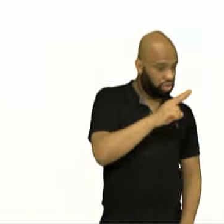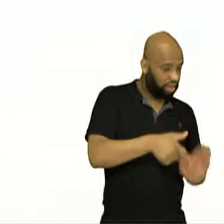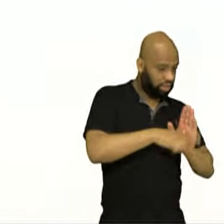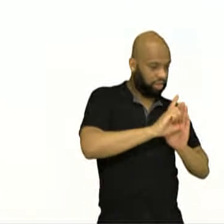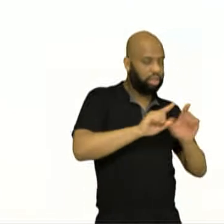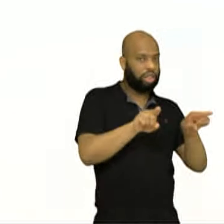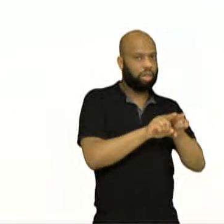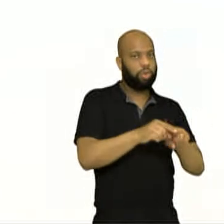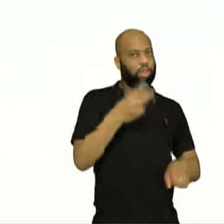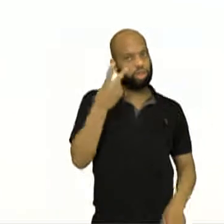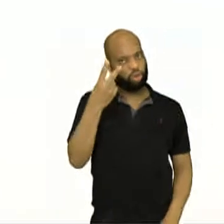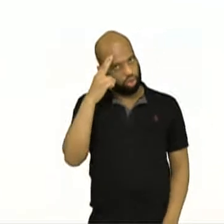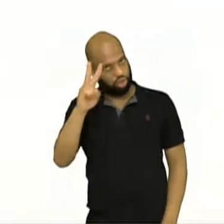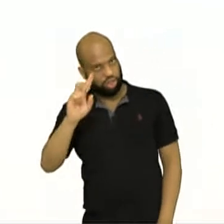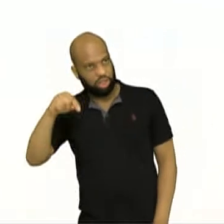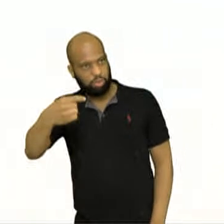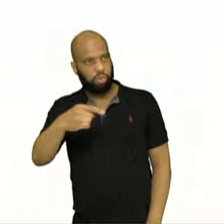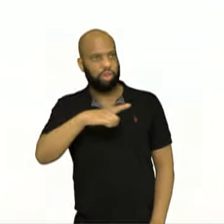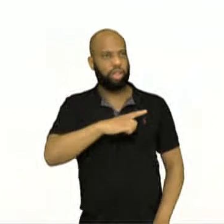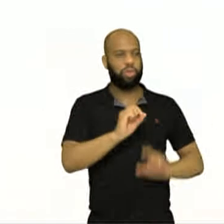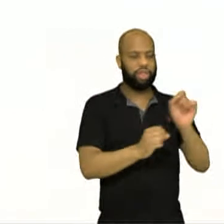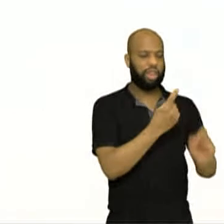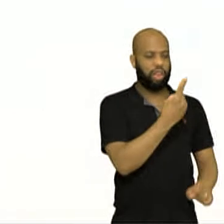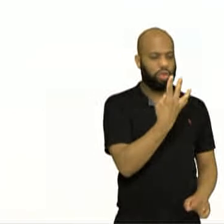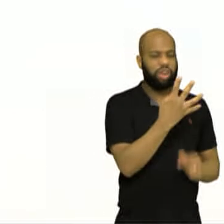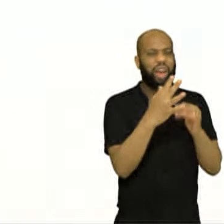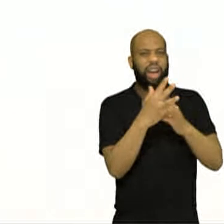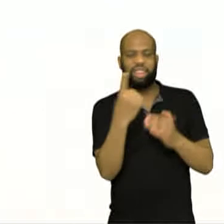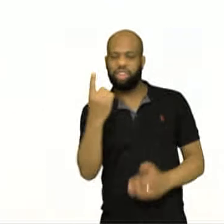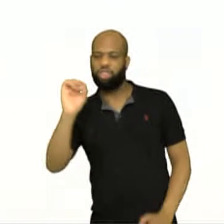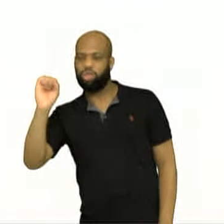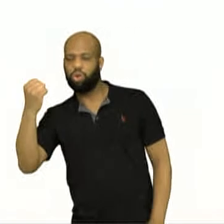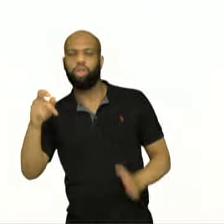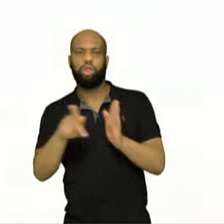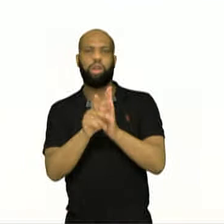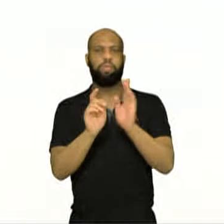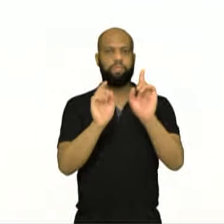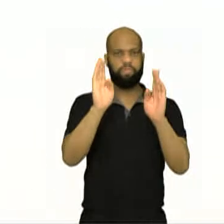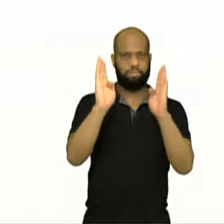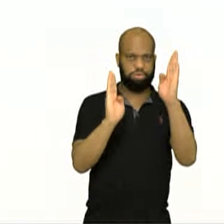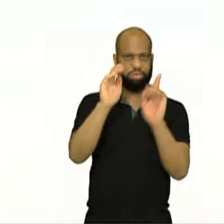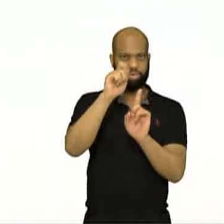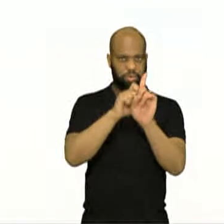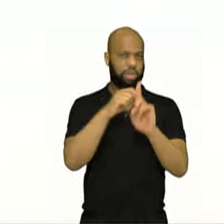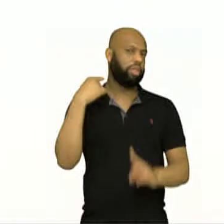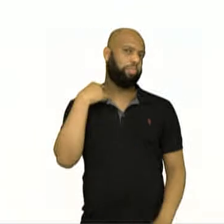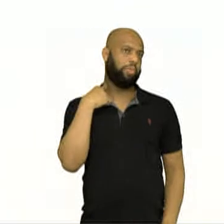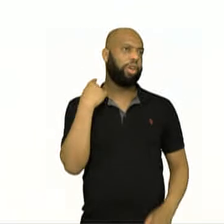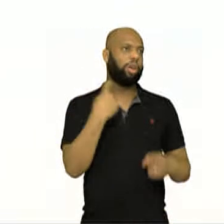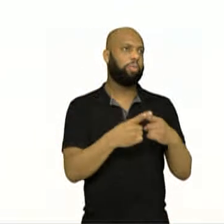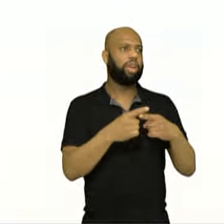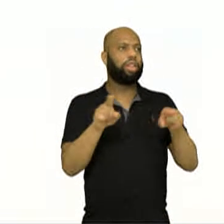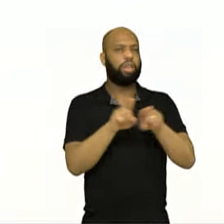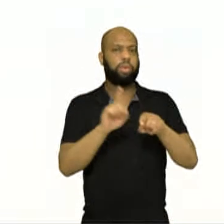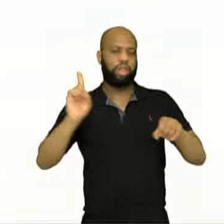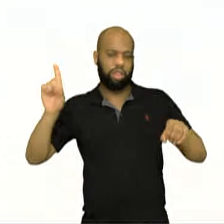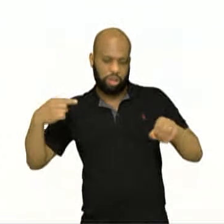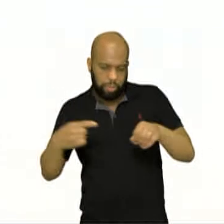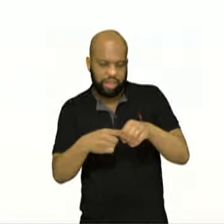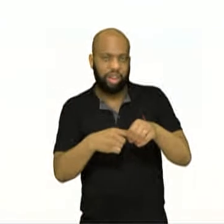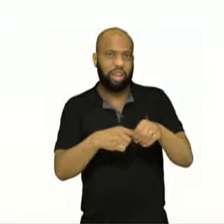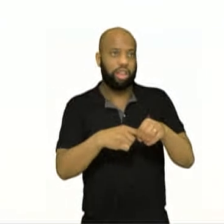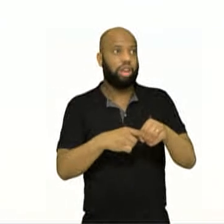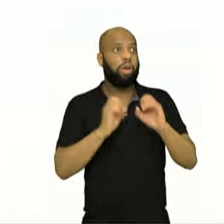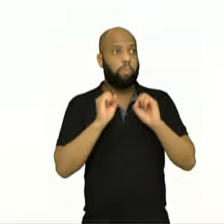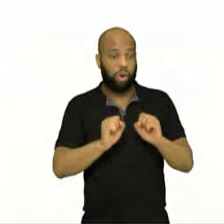depois da ovulação, o período fértil vai de 14 a 18 desse mês, como prevenção, né? Porque você veja, o próprio espermatozoide dentro do corpo